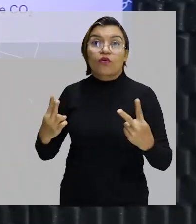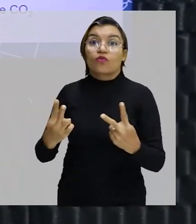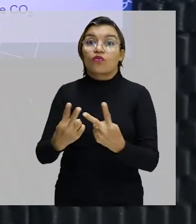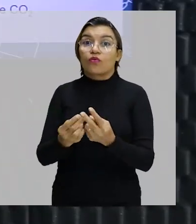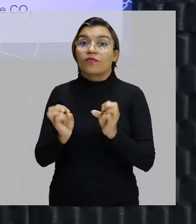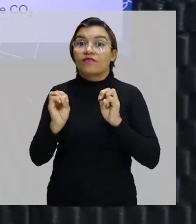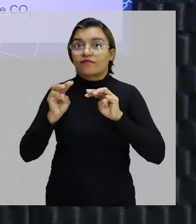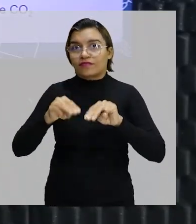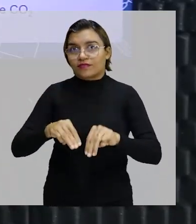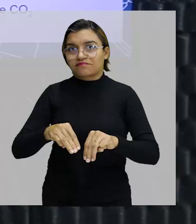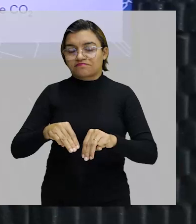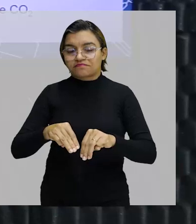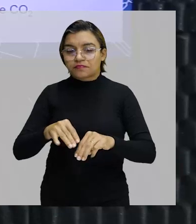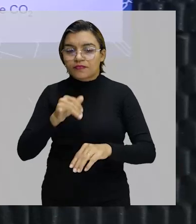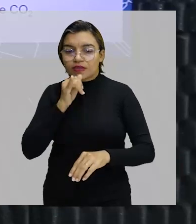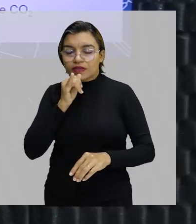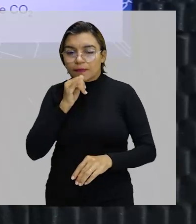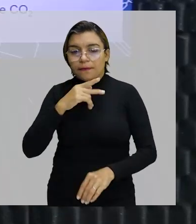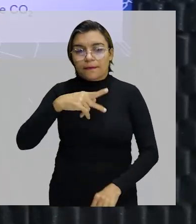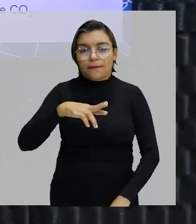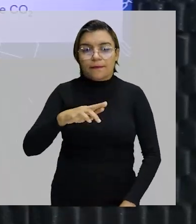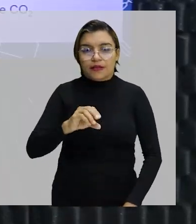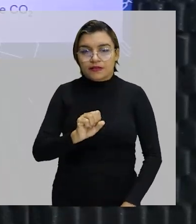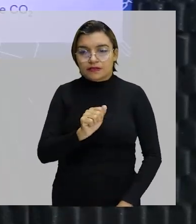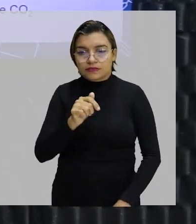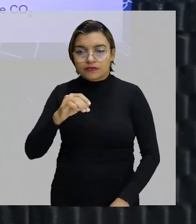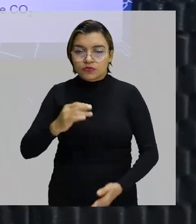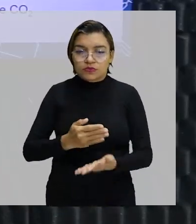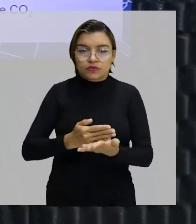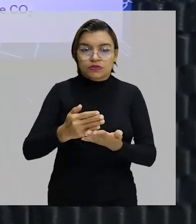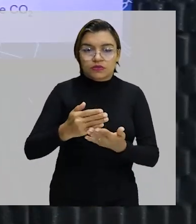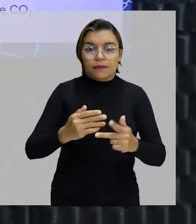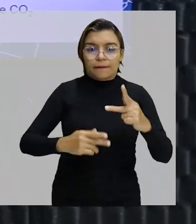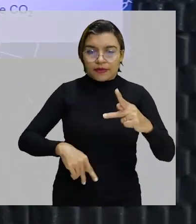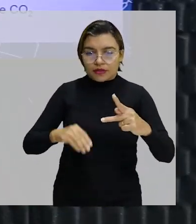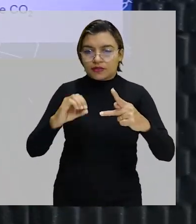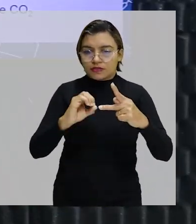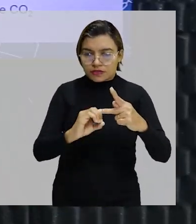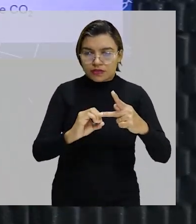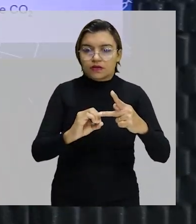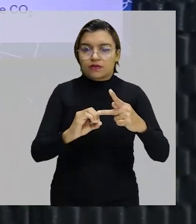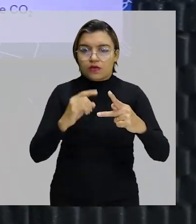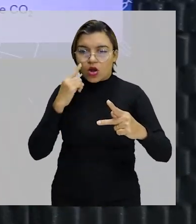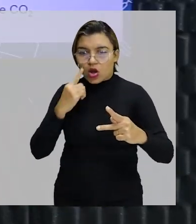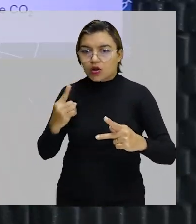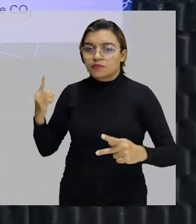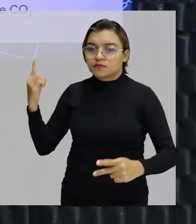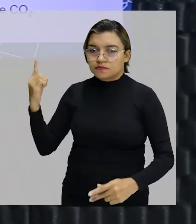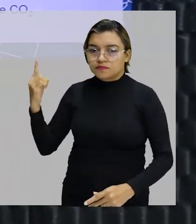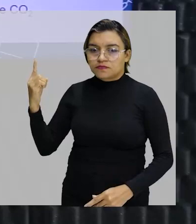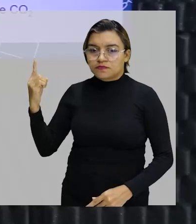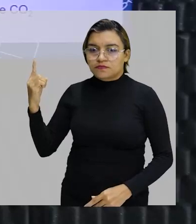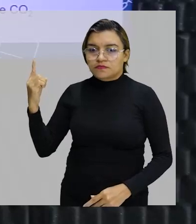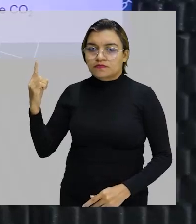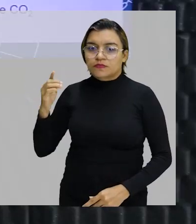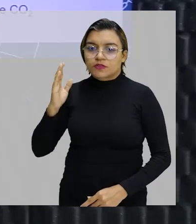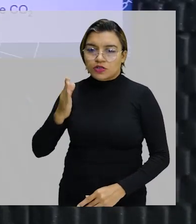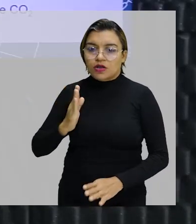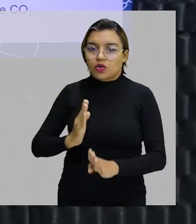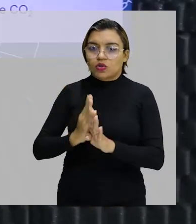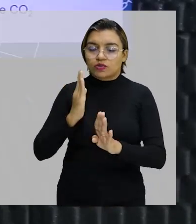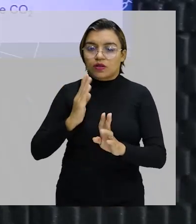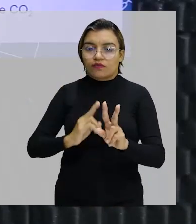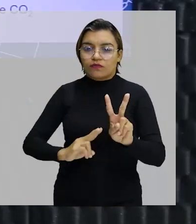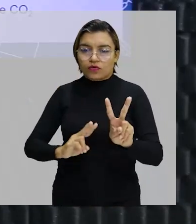final. Pressão inicial seria na CNTP, 1 atm. Volume inicial, que nós encontramos,